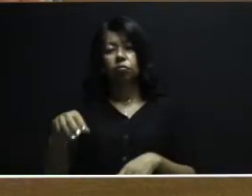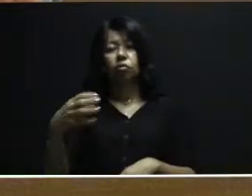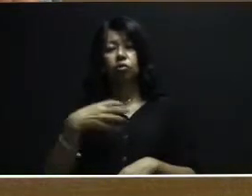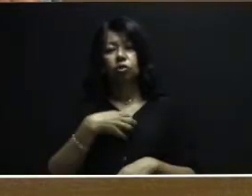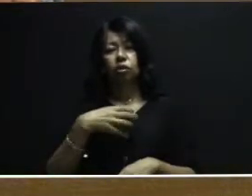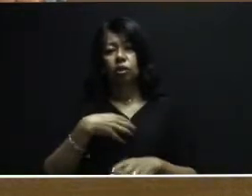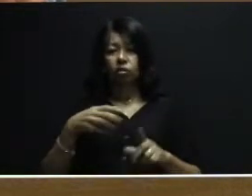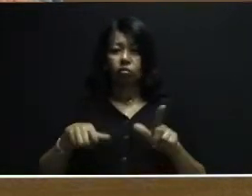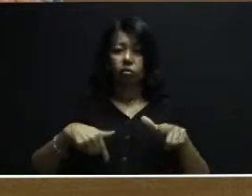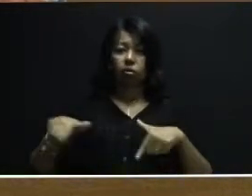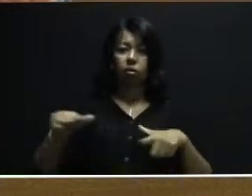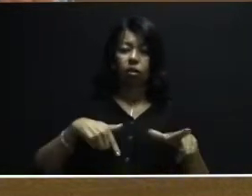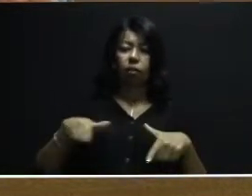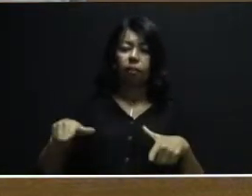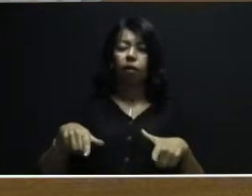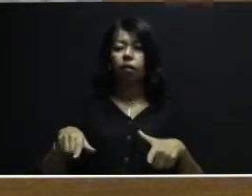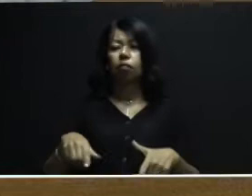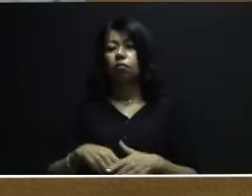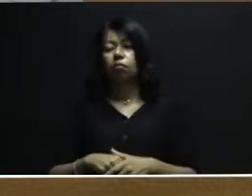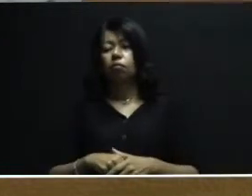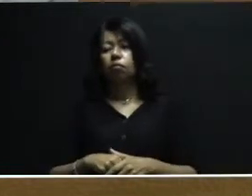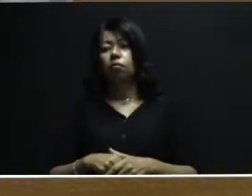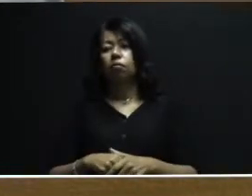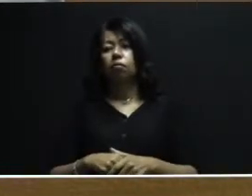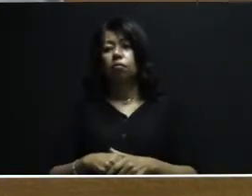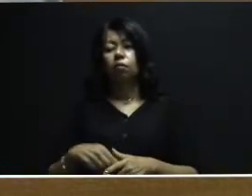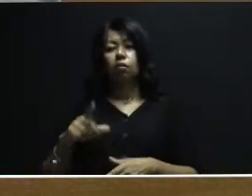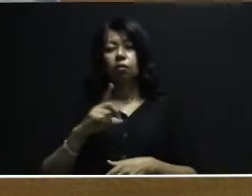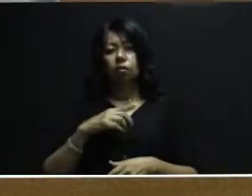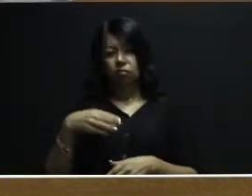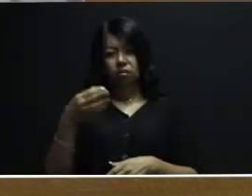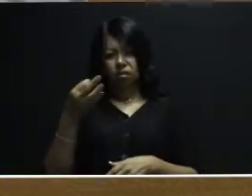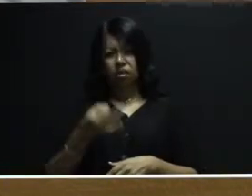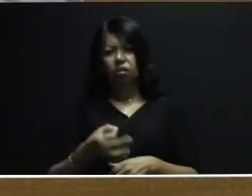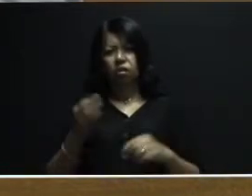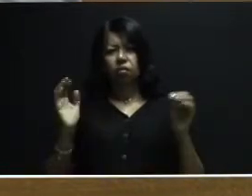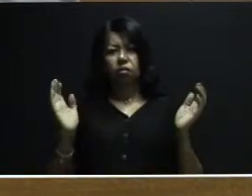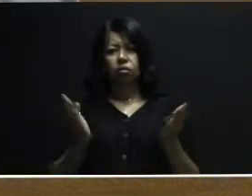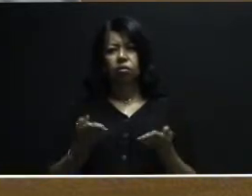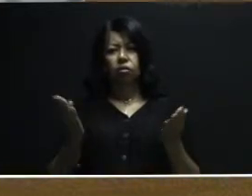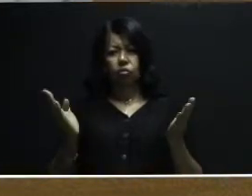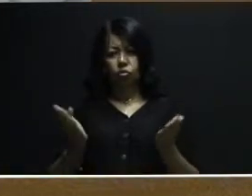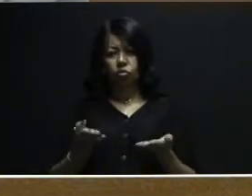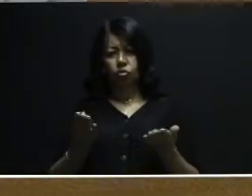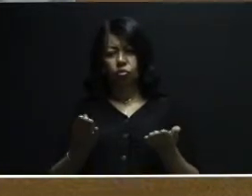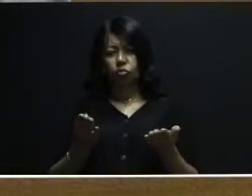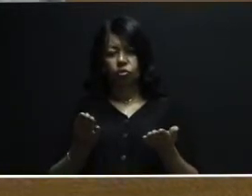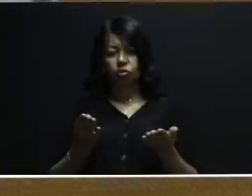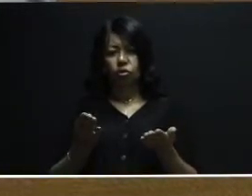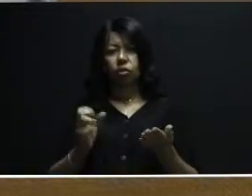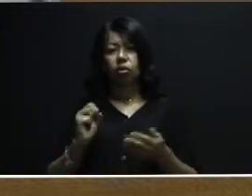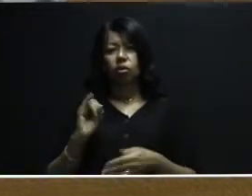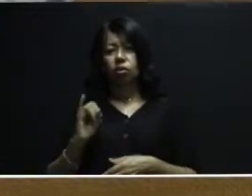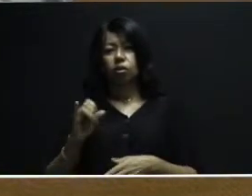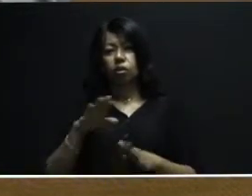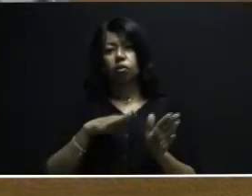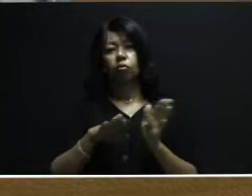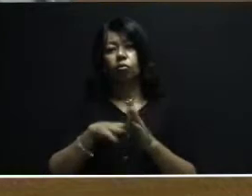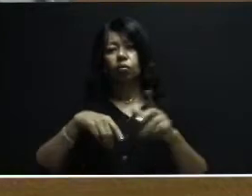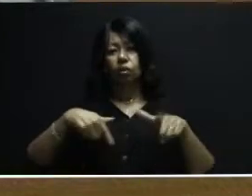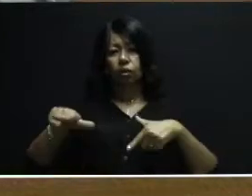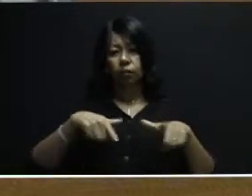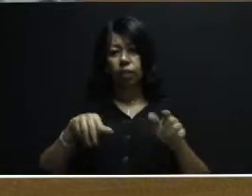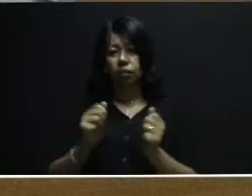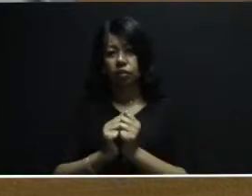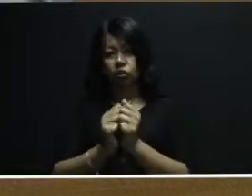trabalho, né? Eu tenho a certeza que hoje, se todos trabalharem